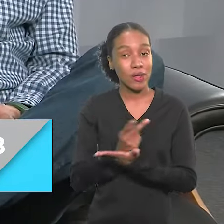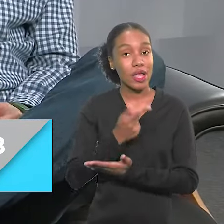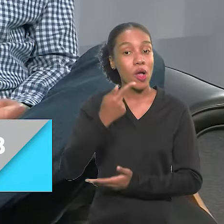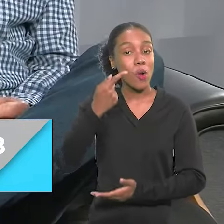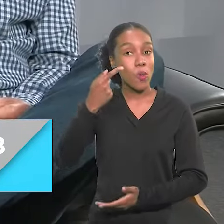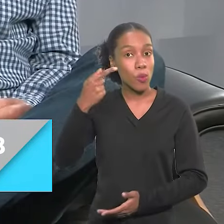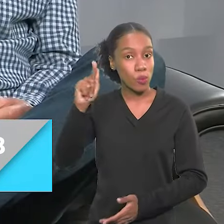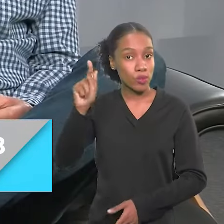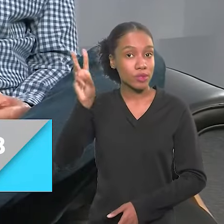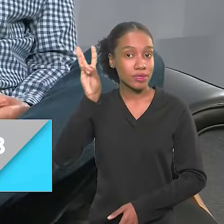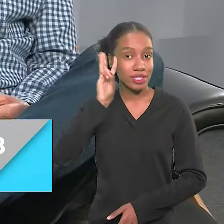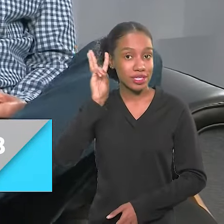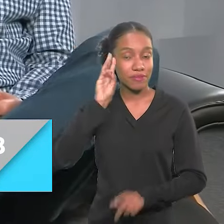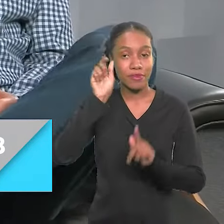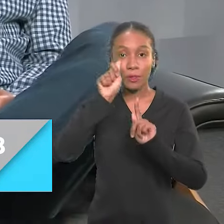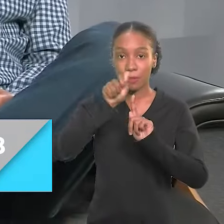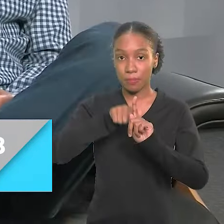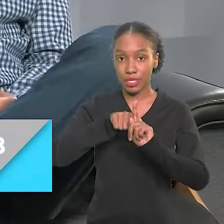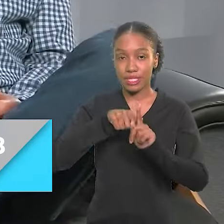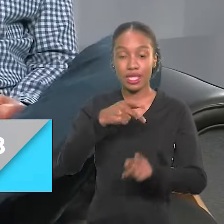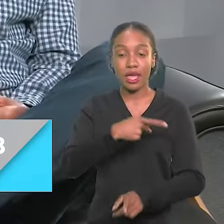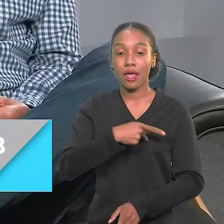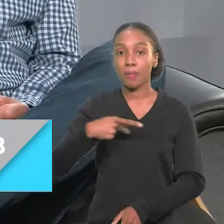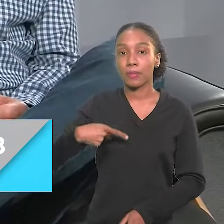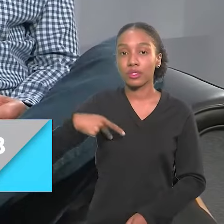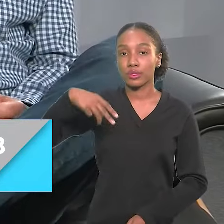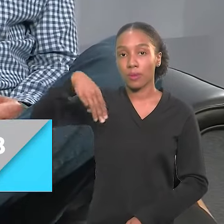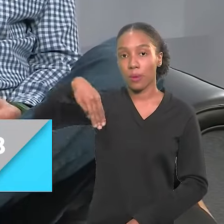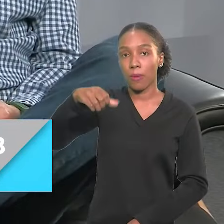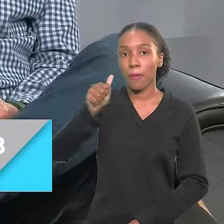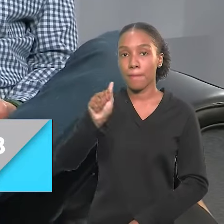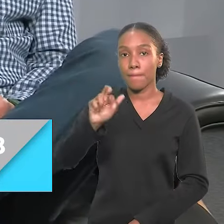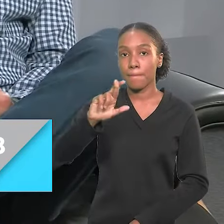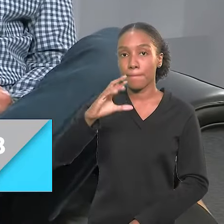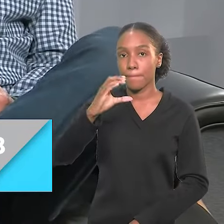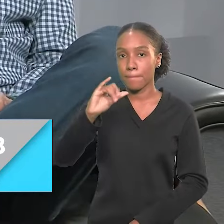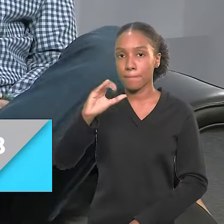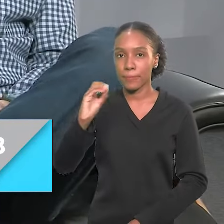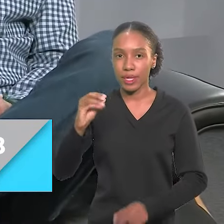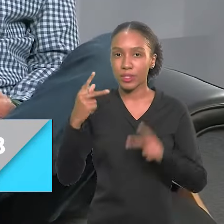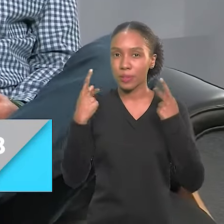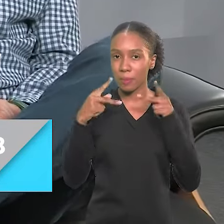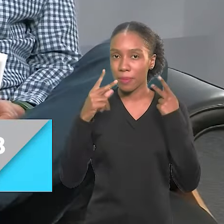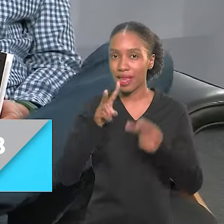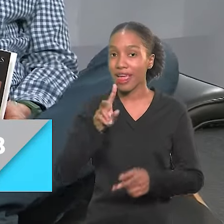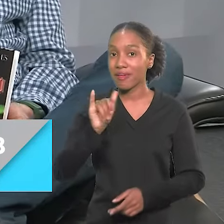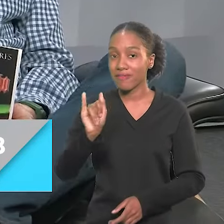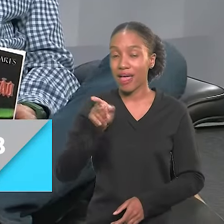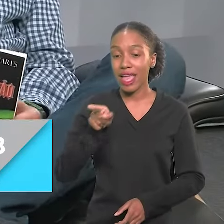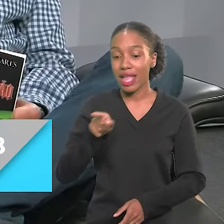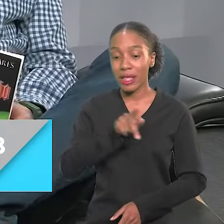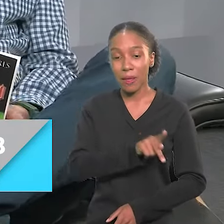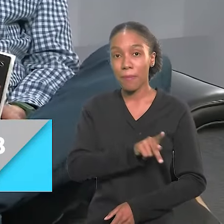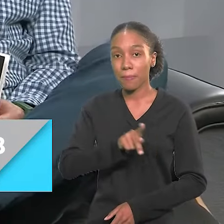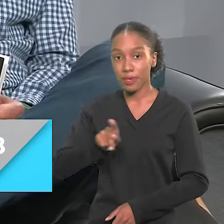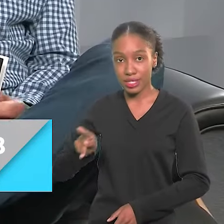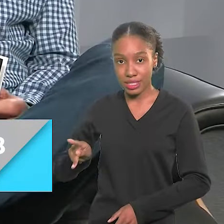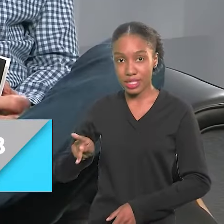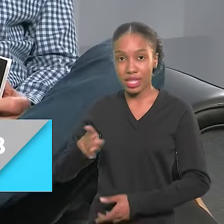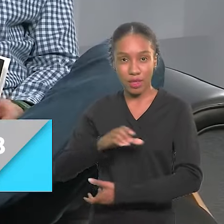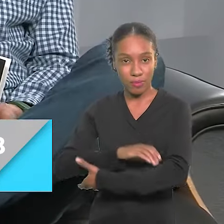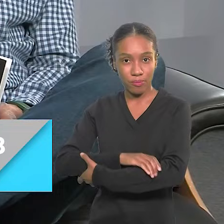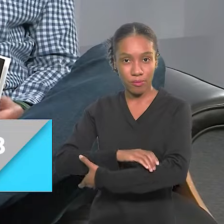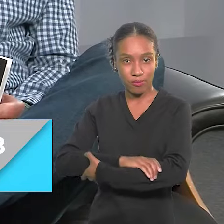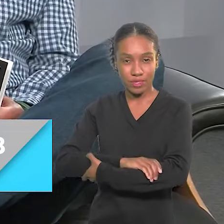terça-feira do mês quem vai estar trazendo a palavra é o Pastor Márcio é que é o presidente da